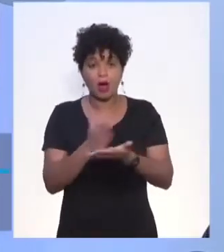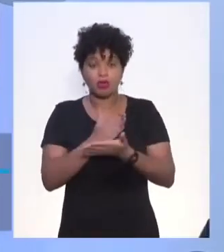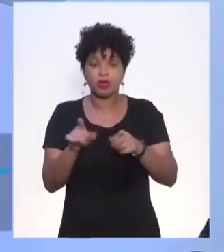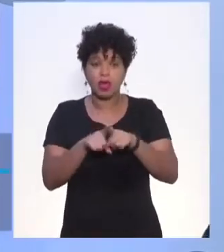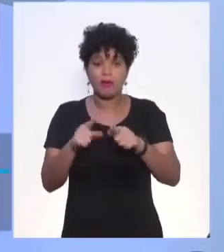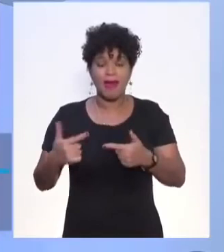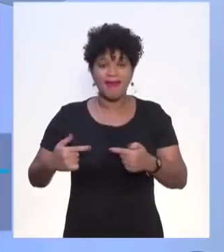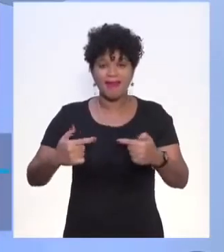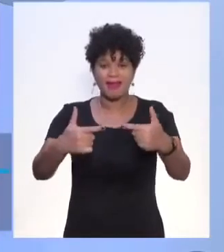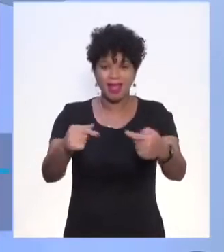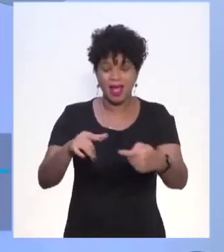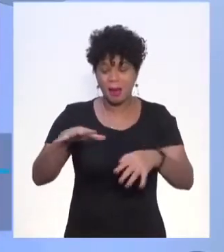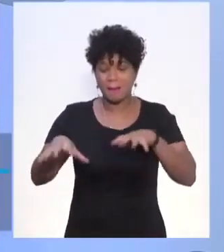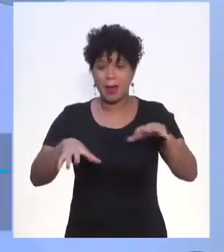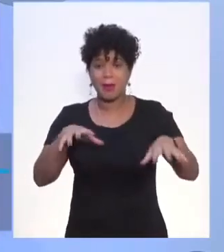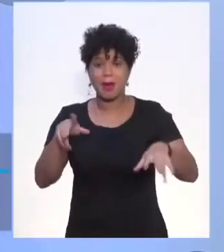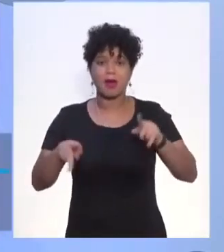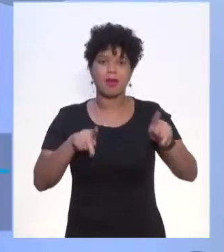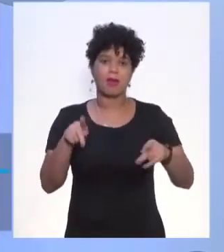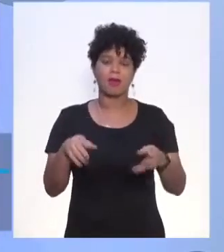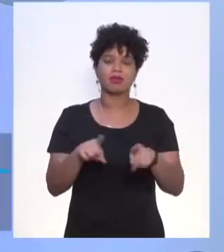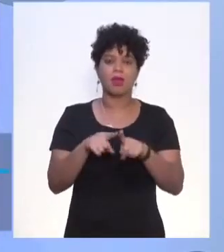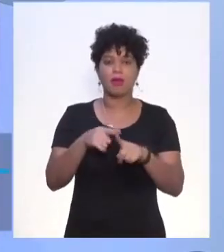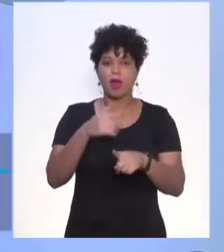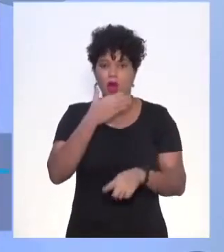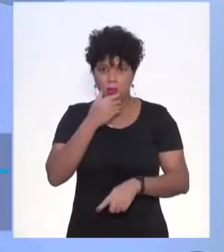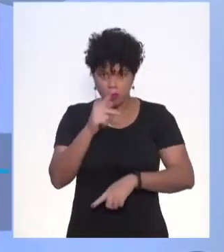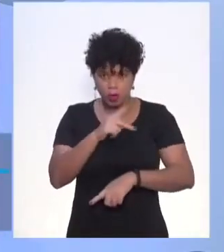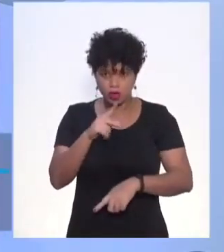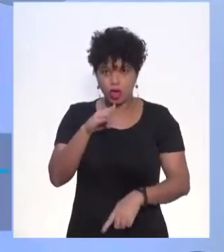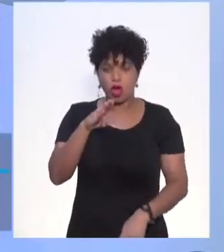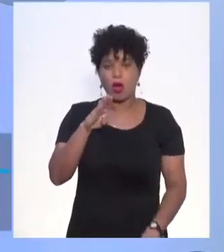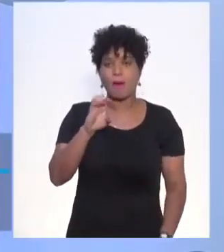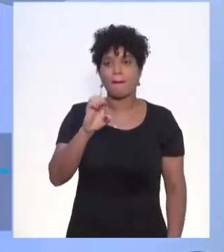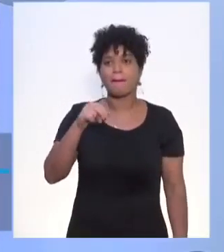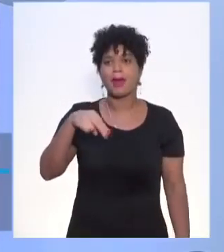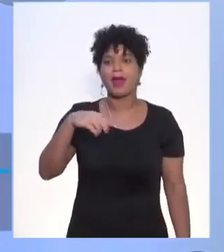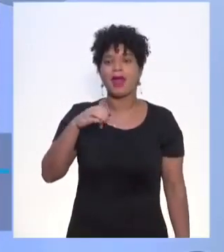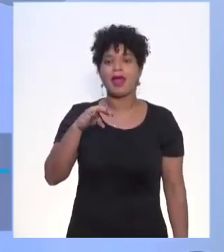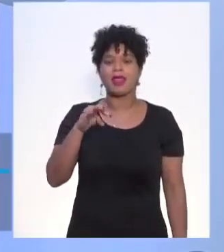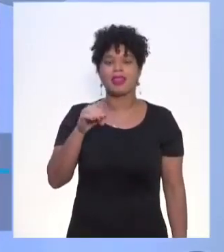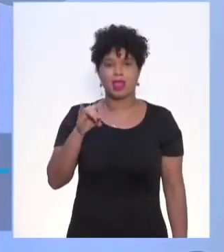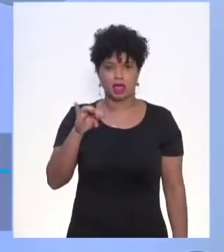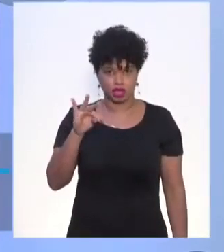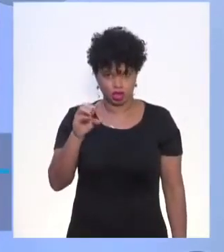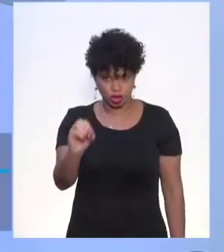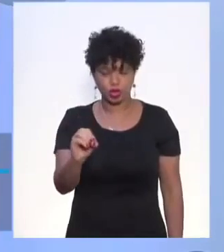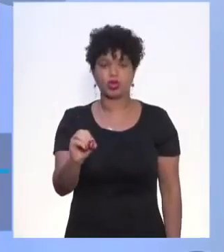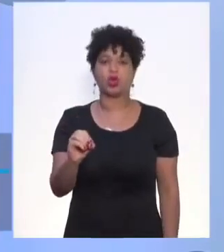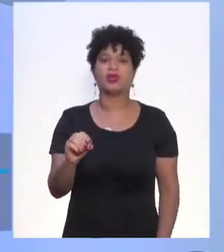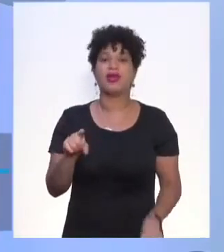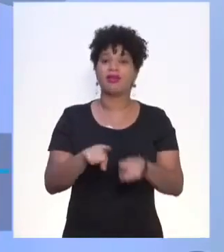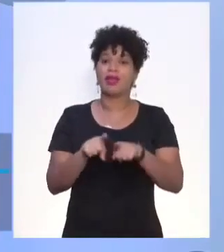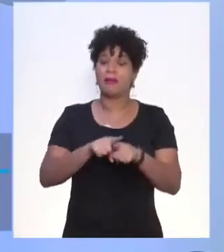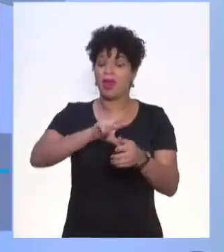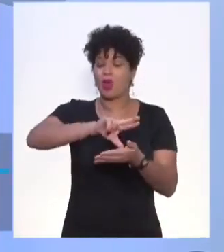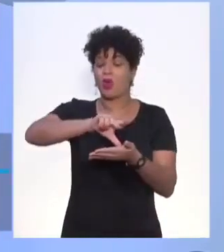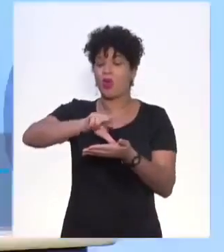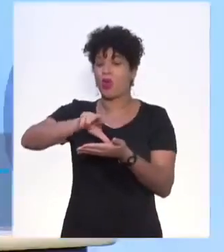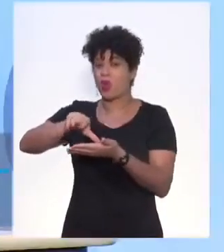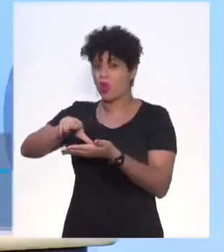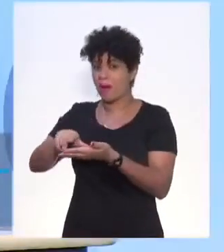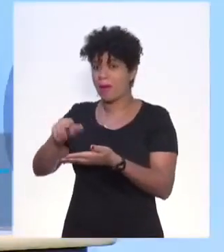civis, ou seja, e aí o professor Benedito, para nós finalizarmos aqui, diz respeito à diversidade